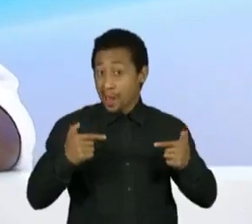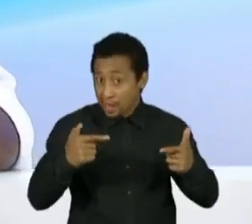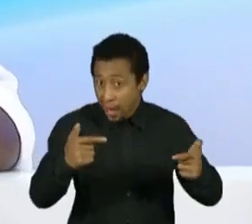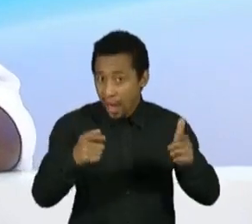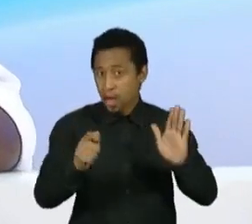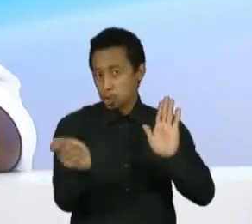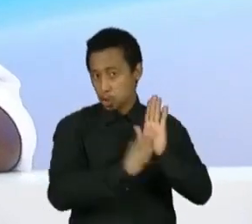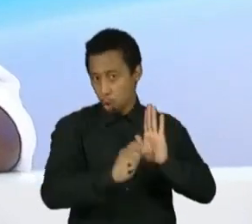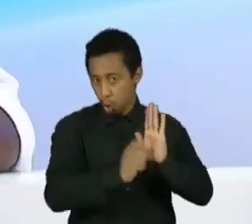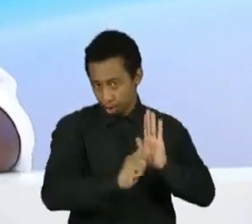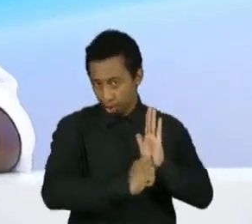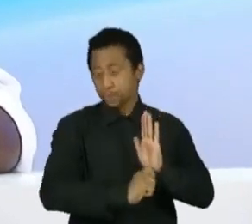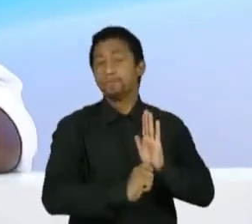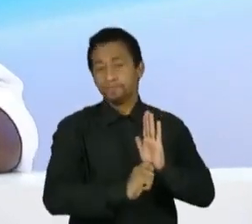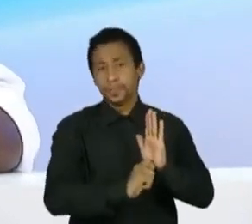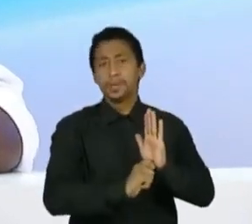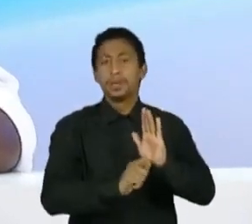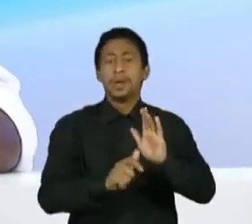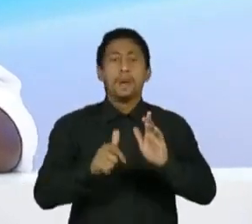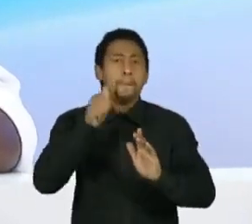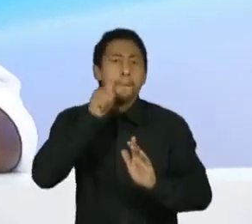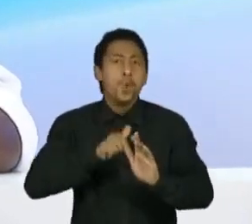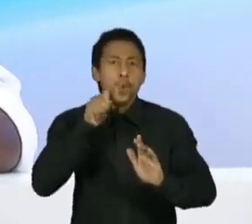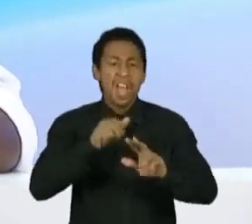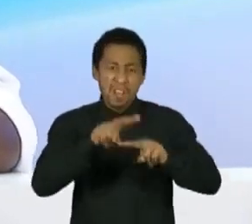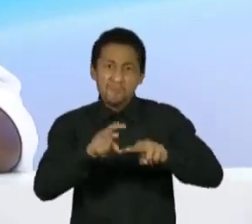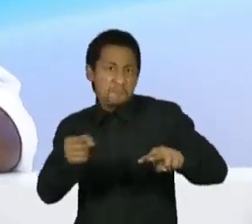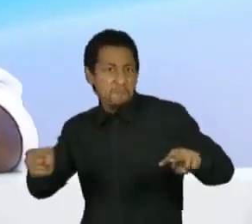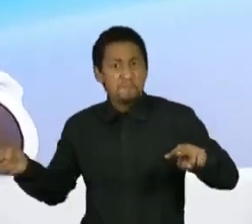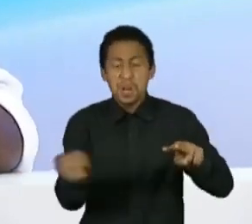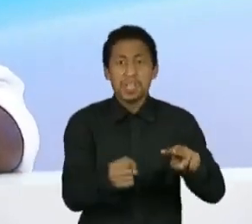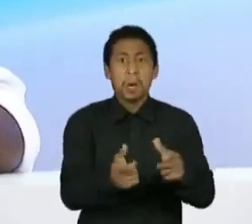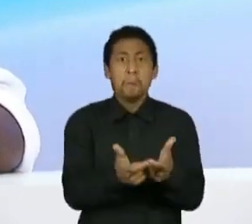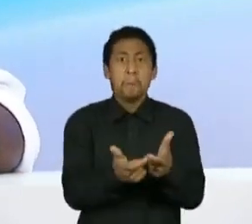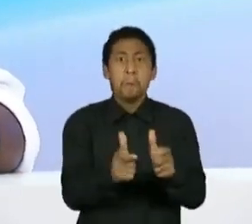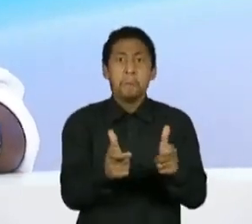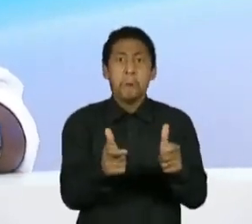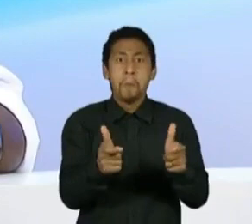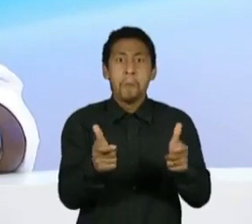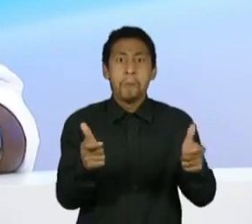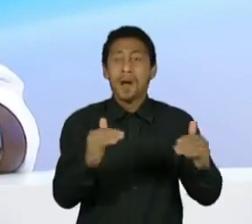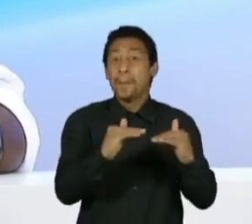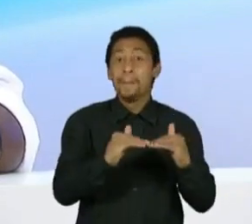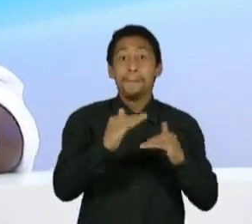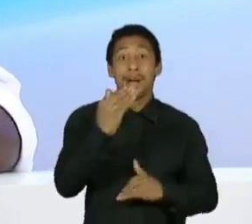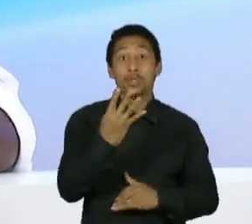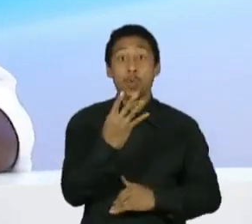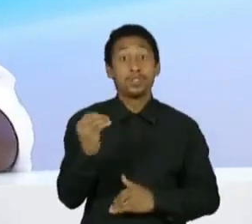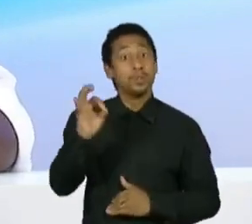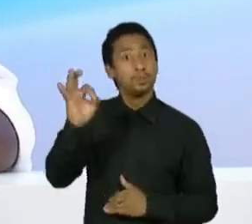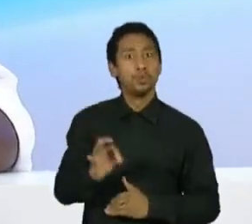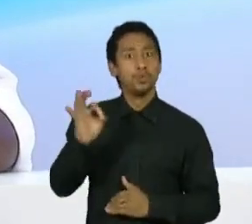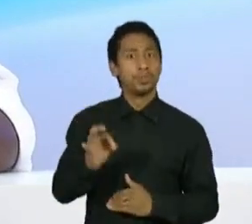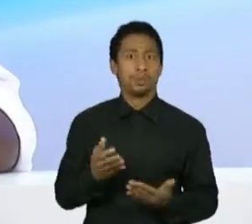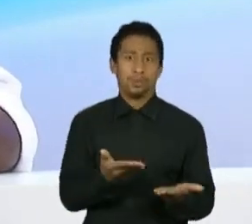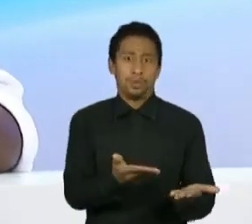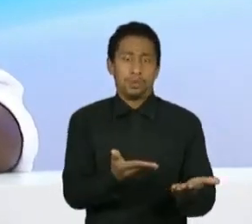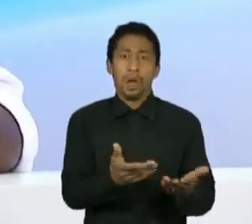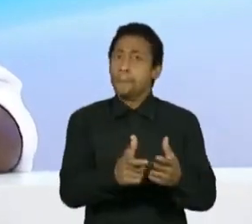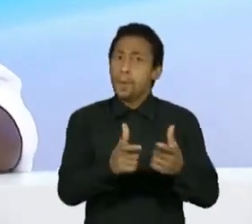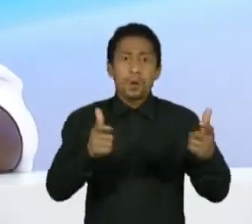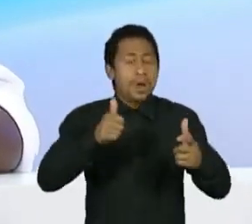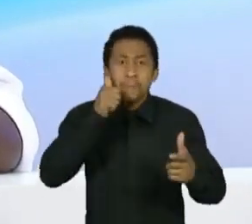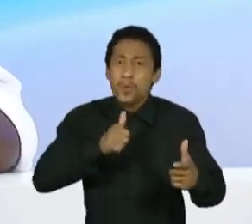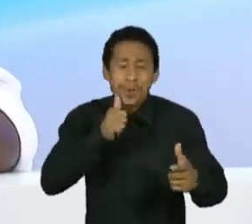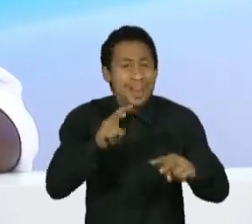mulheres encarceradas cresceu mais de 800%. Sobretudo, essas mulheres são negras e a maioria delas presas